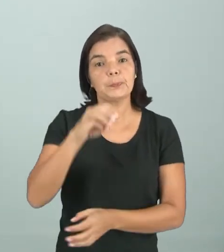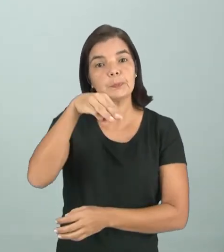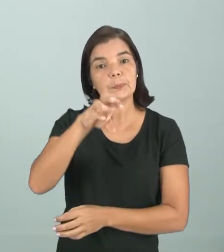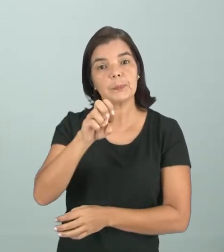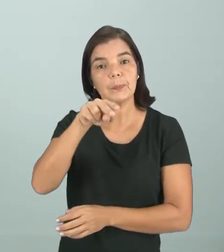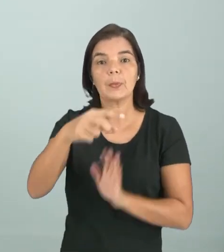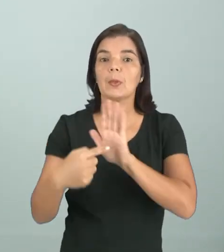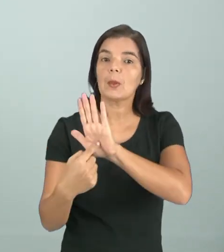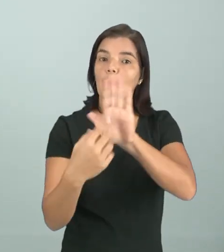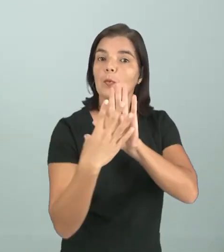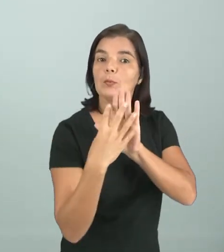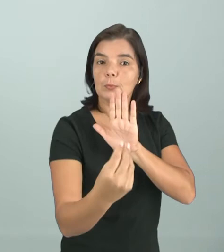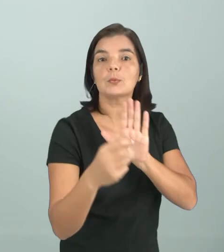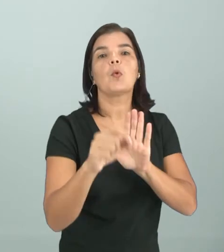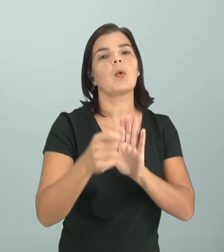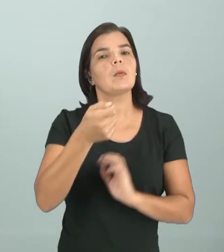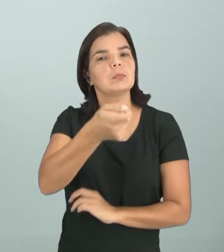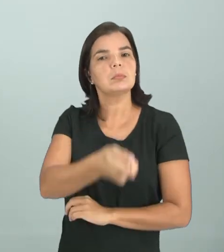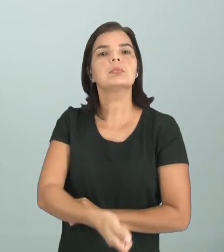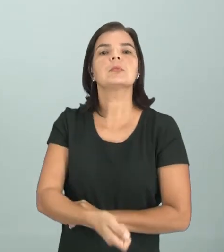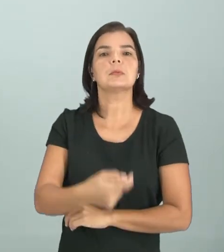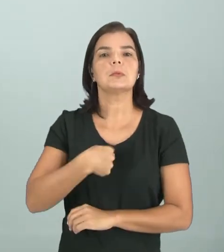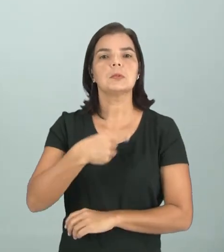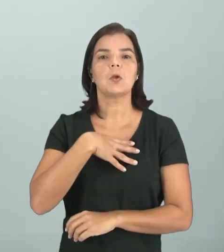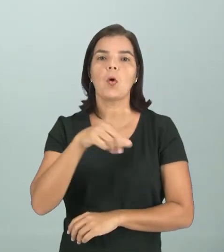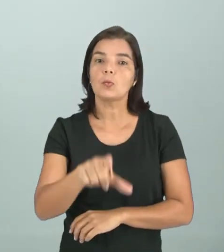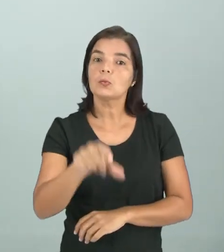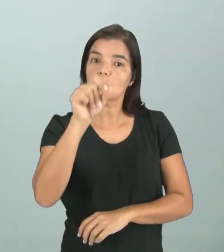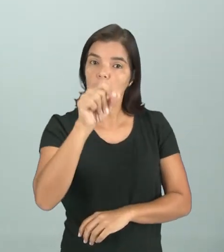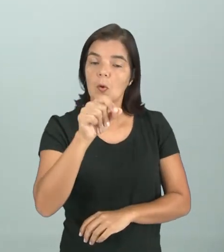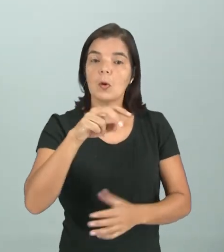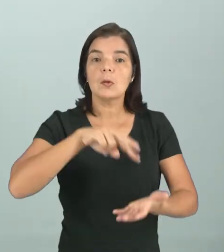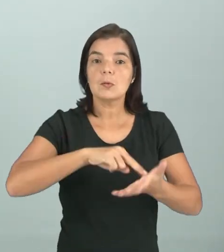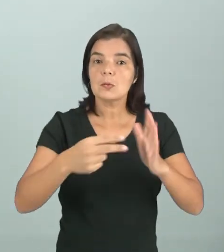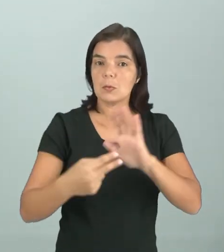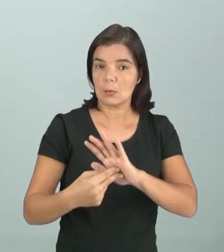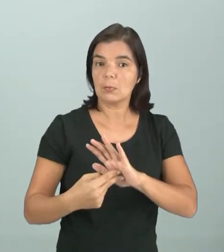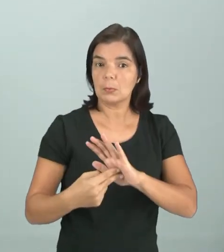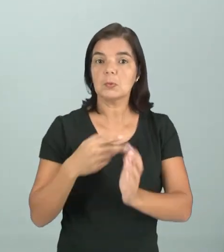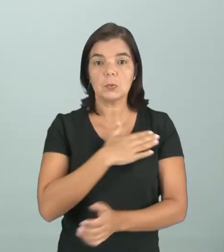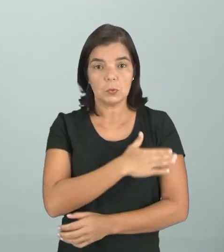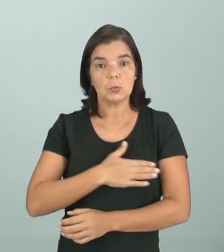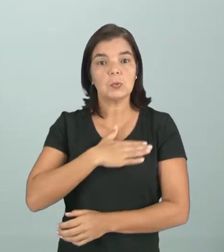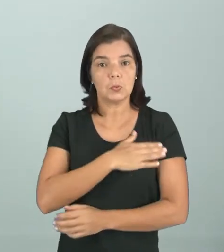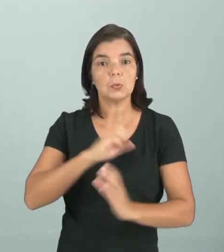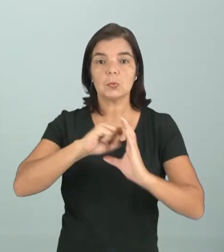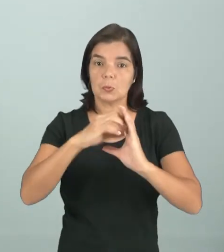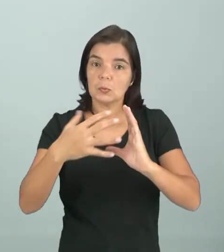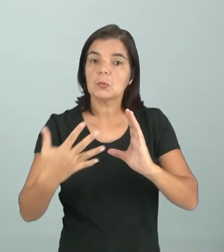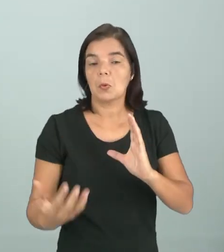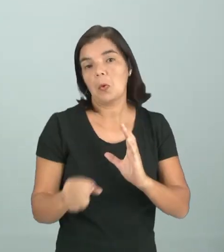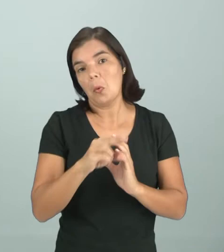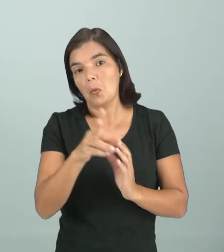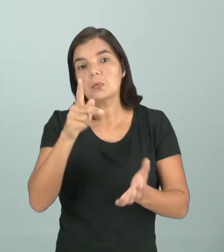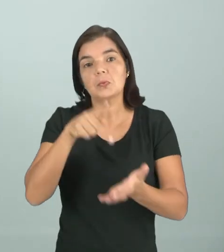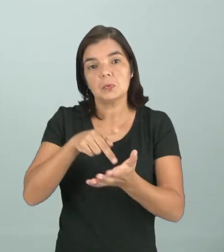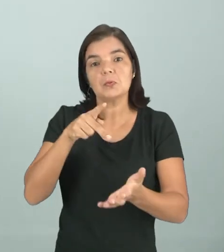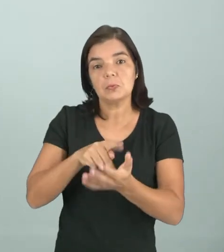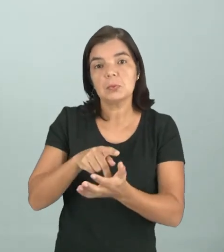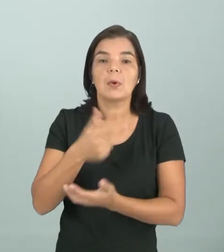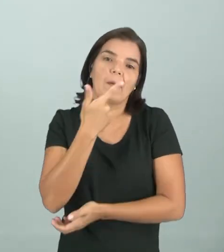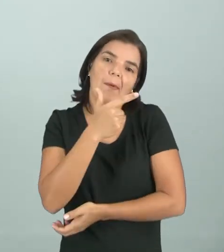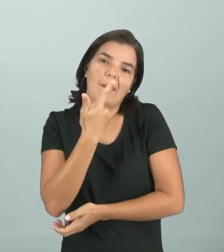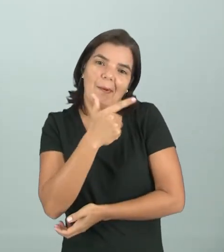ele representa um posicionamento. Então, quando você escolhe um meme, você se identifica com alguma daquelas características, ou você realmente achou